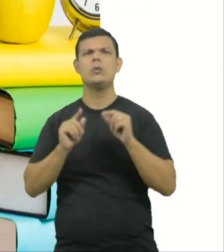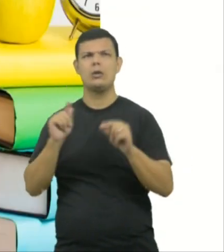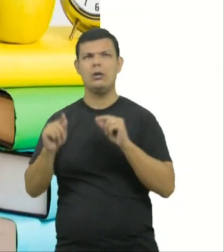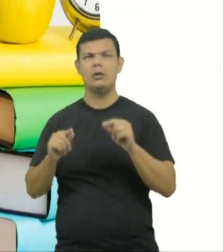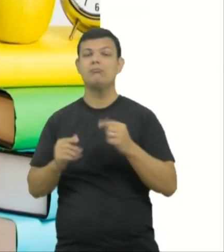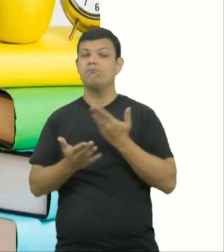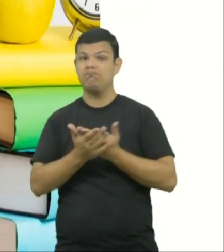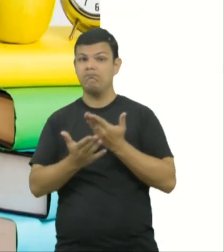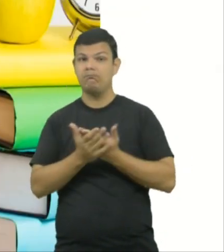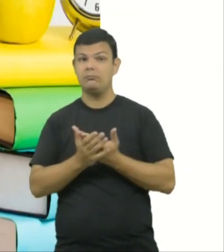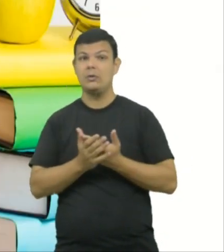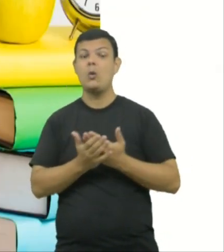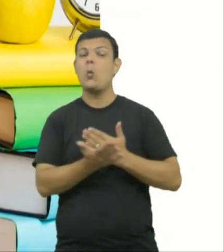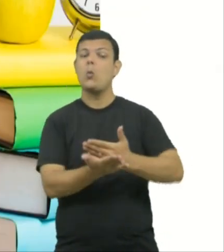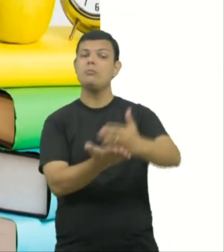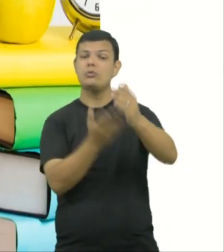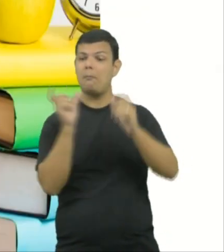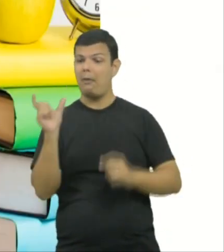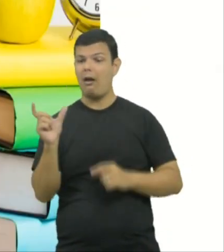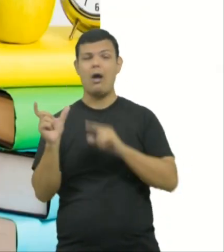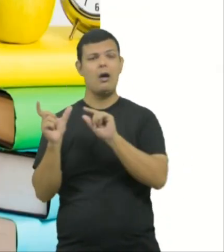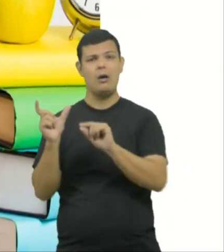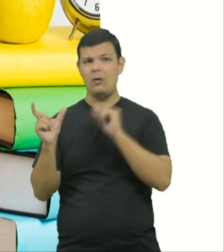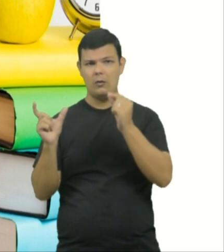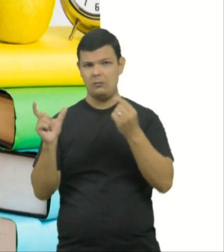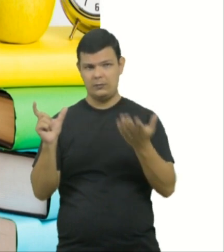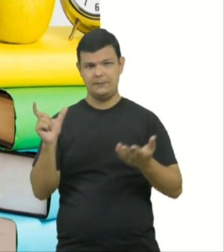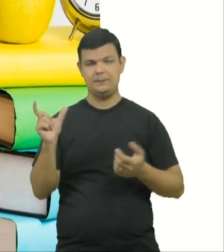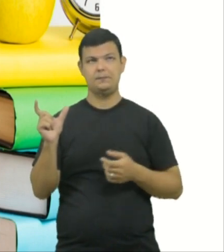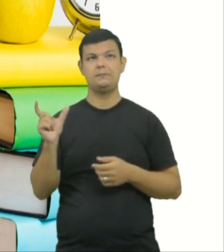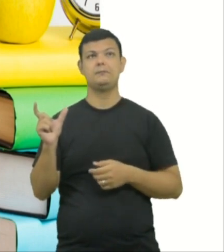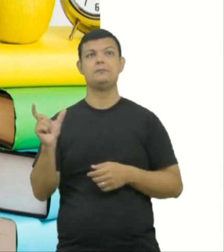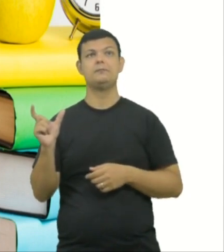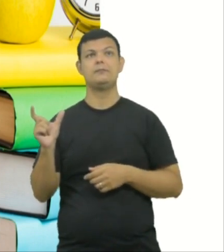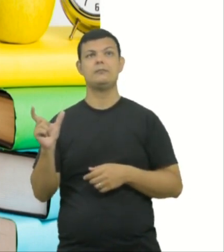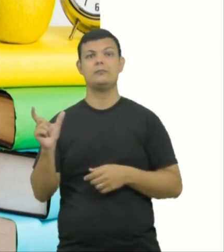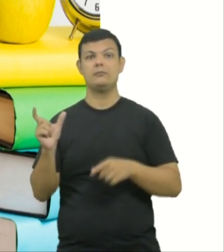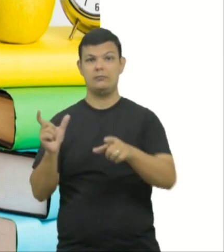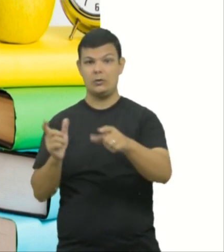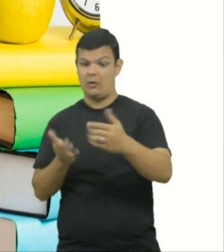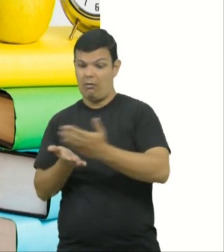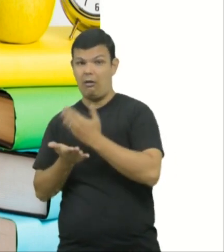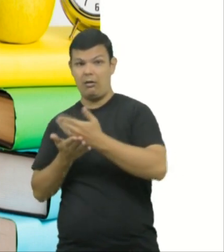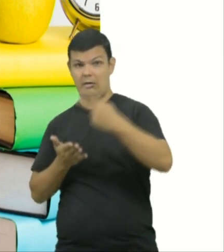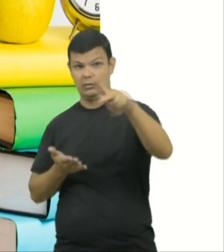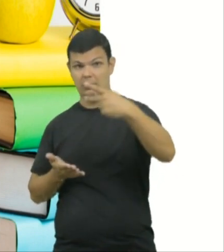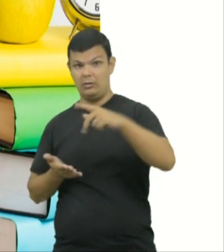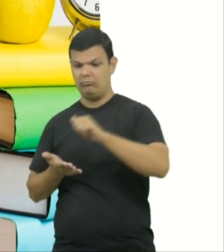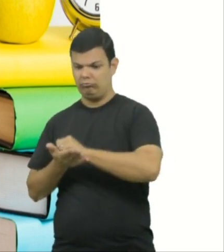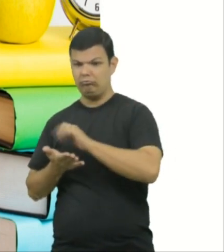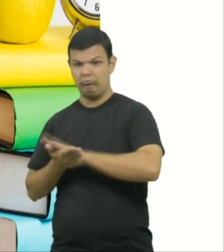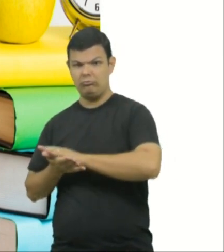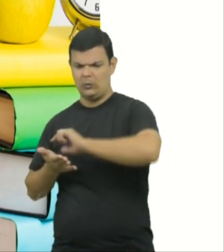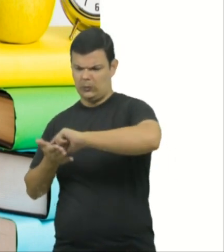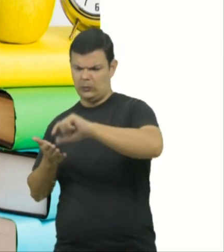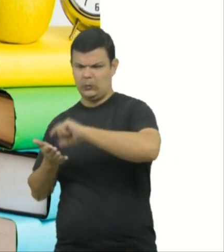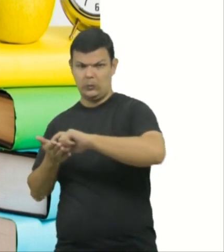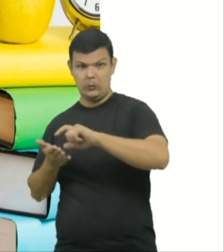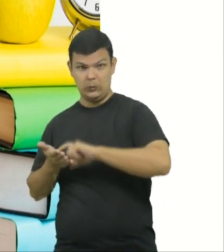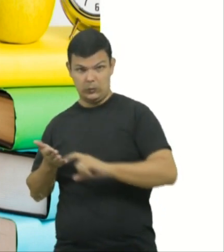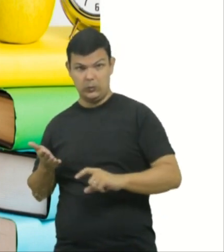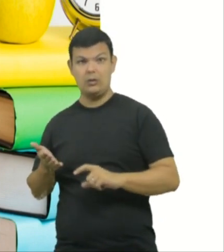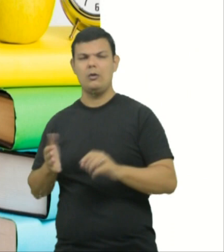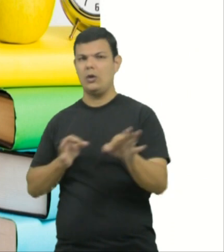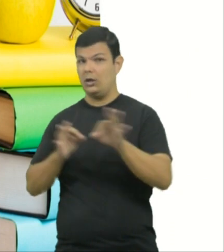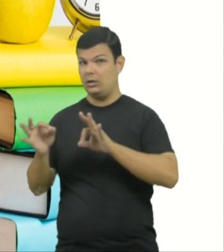temos que estudar a origem da palavra. Beleza? Vamos lá. Pega o seu caderno de história, faz o cabeçalho, organiza